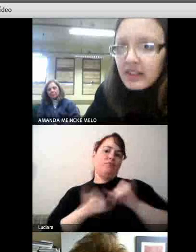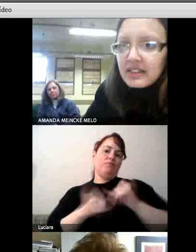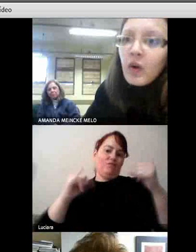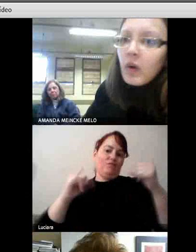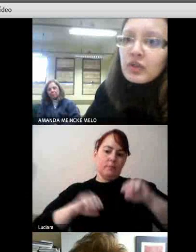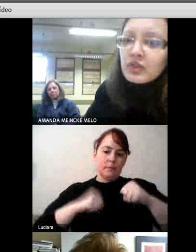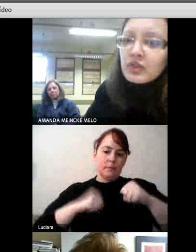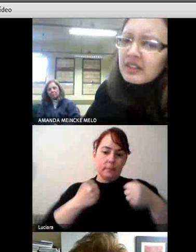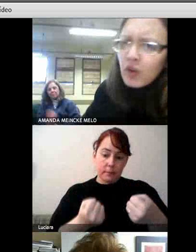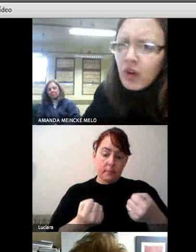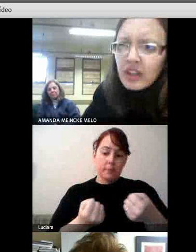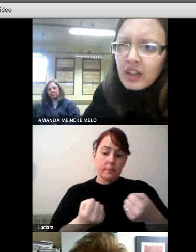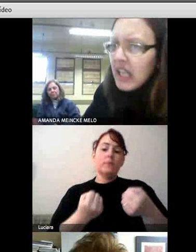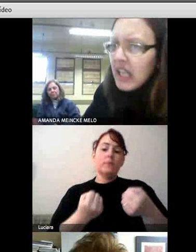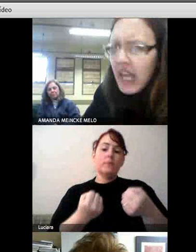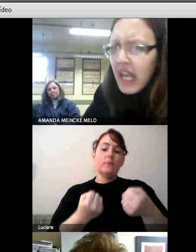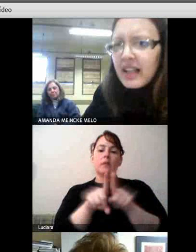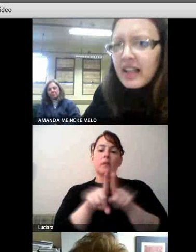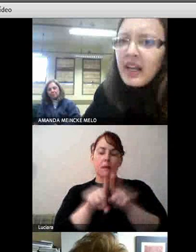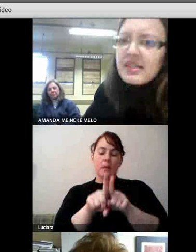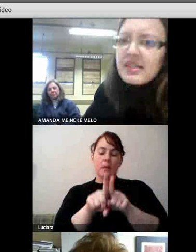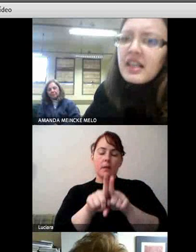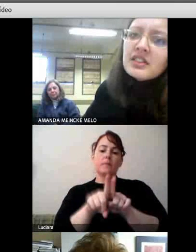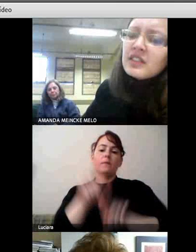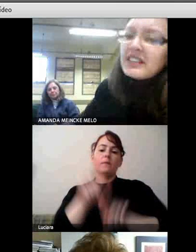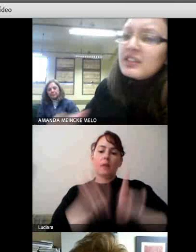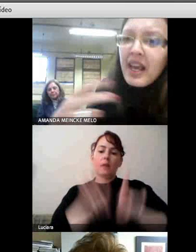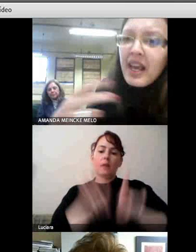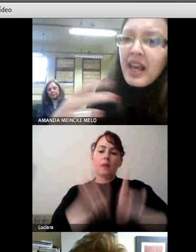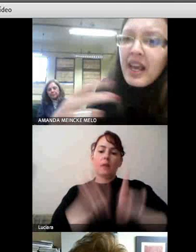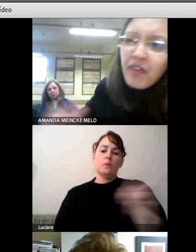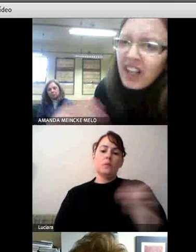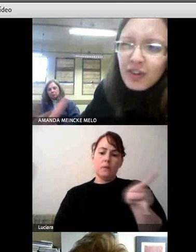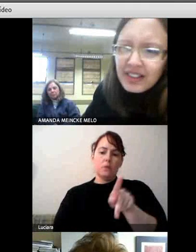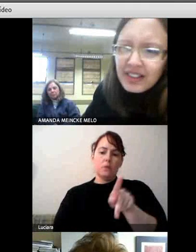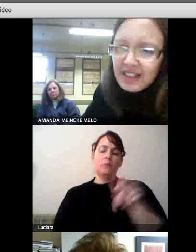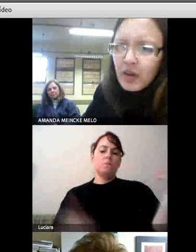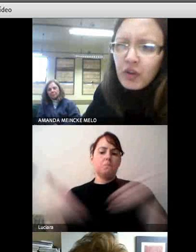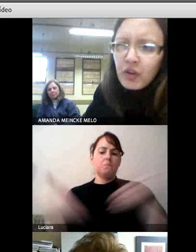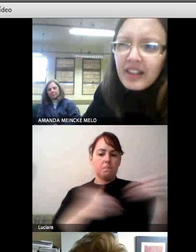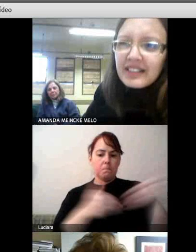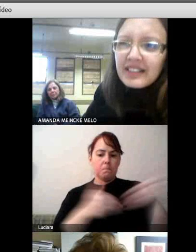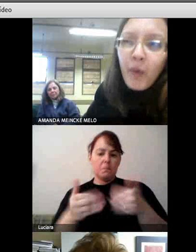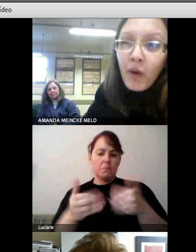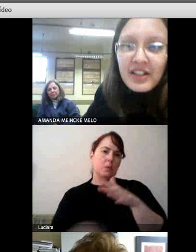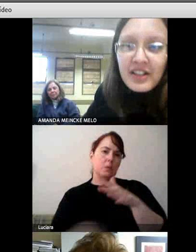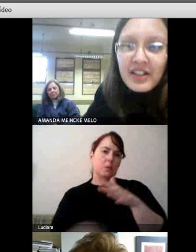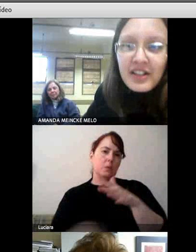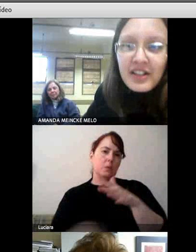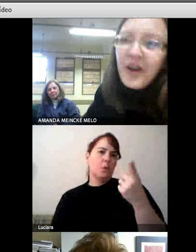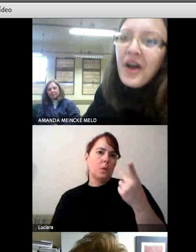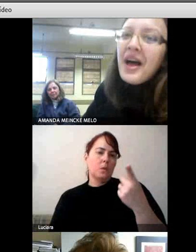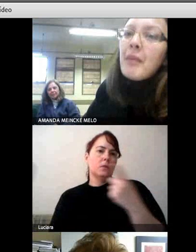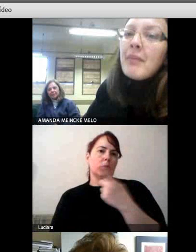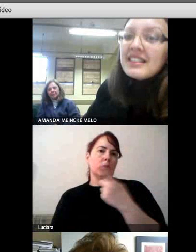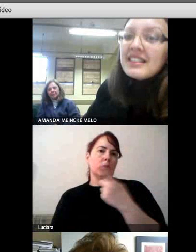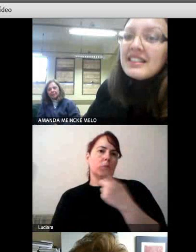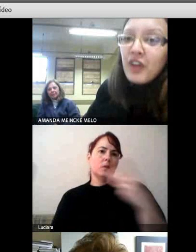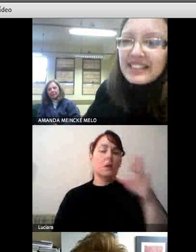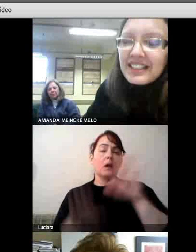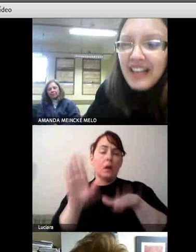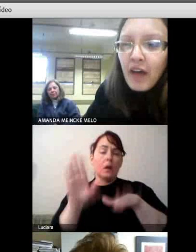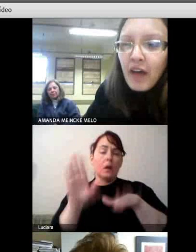em encontros, 12, 13, tem aparecido, às vezes o mesmo vem em todas as reuniões, empolgadíssimo, mas eu